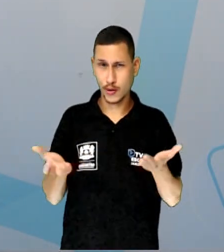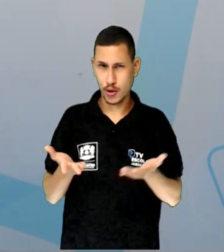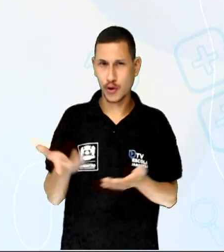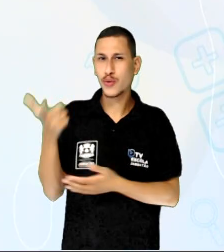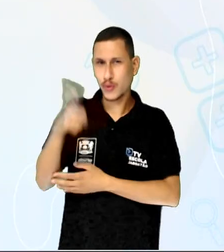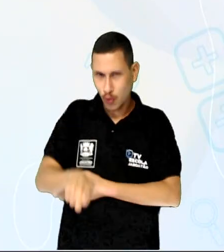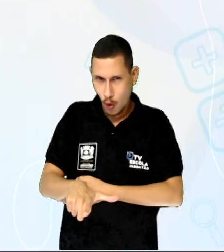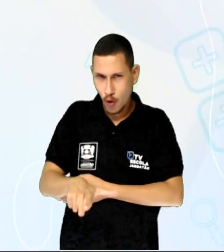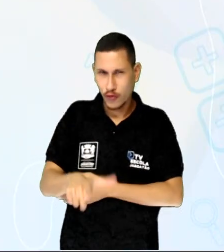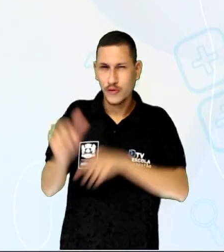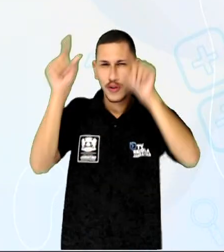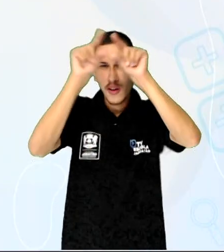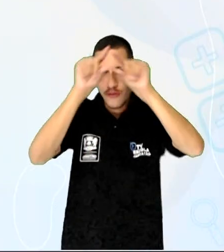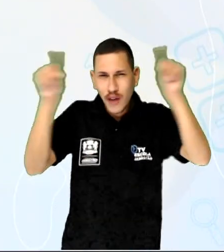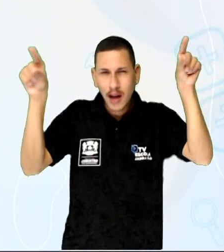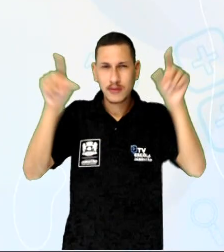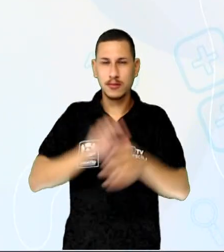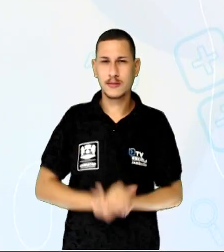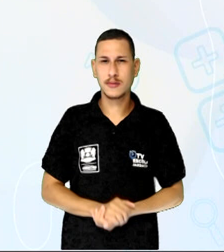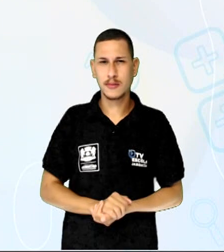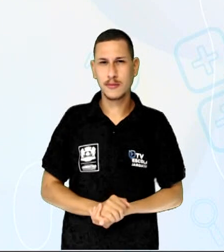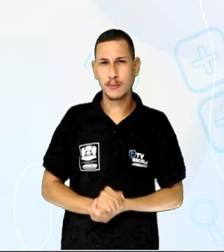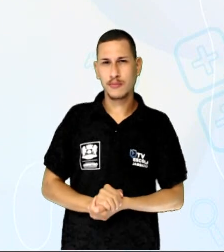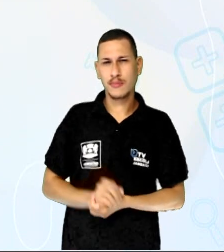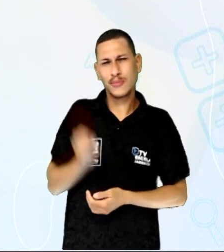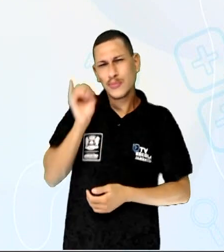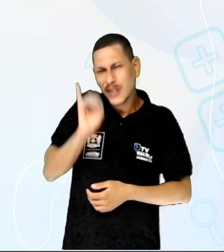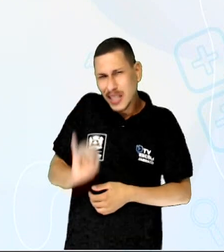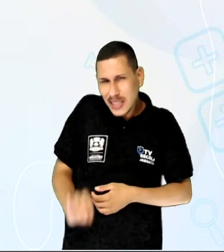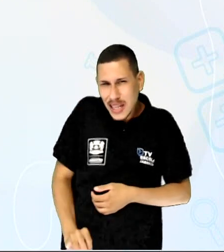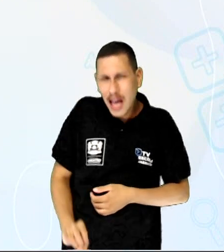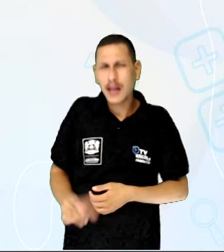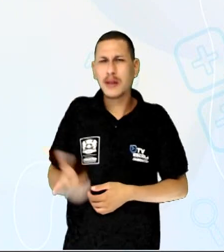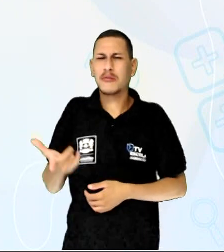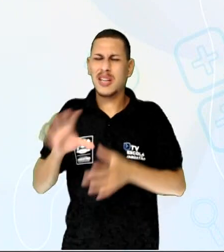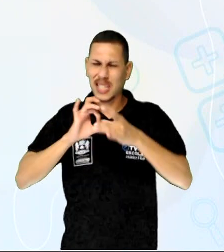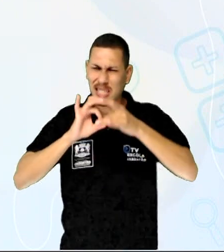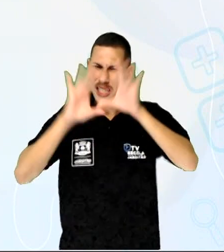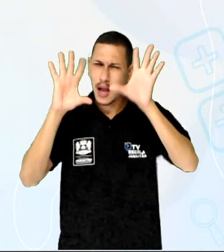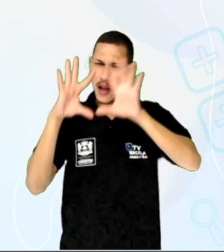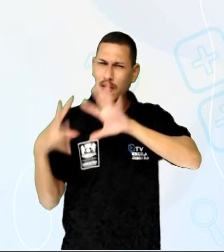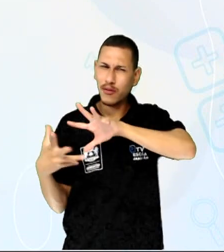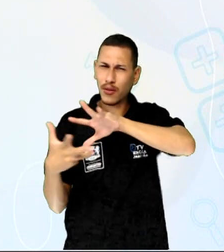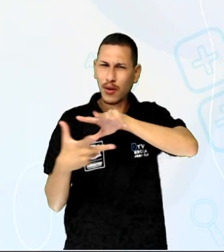uma vez nessa frase. If I were free, I would